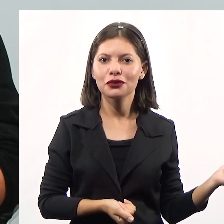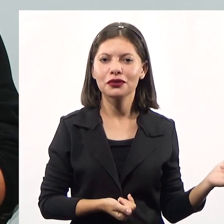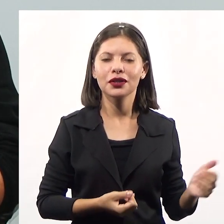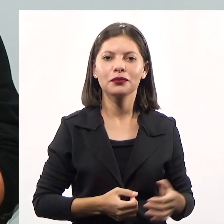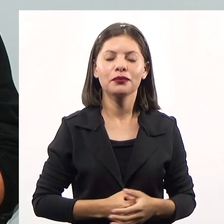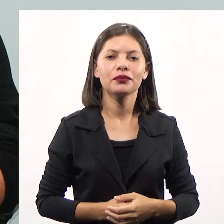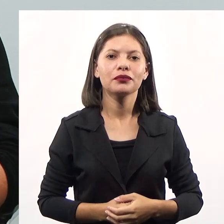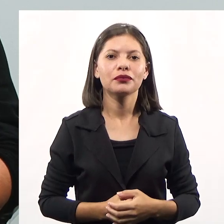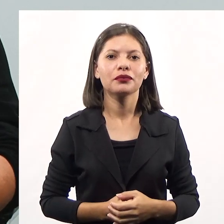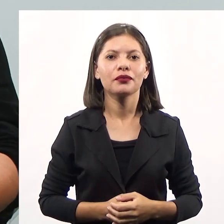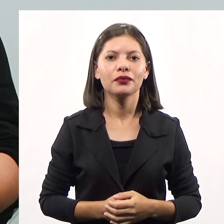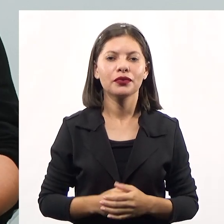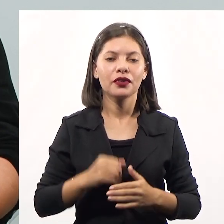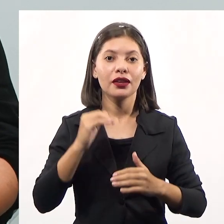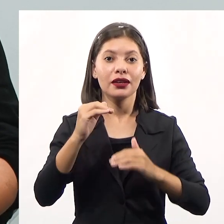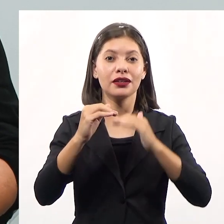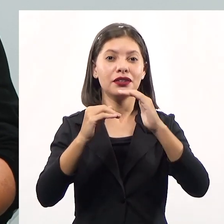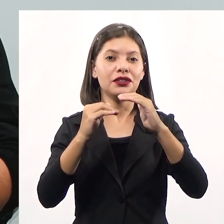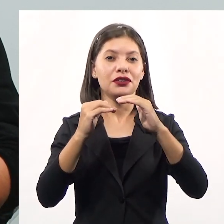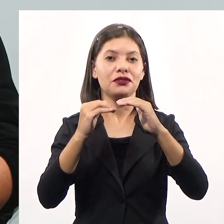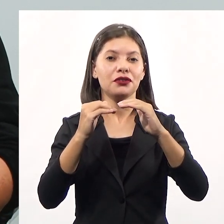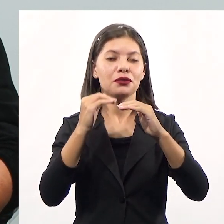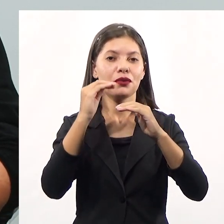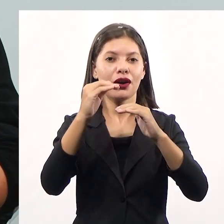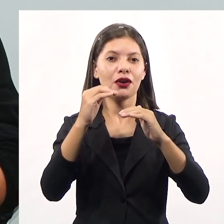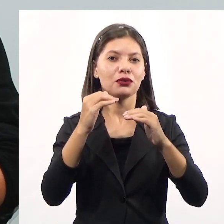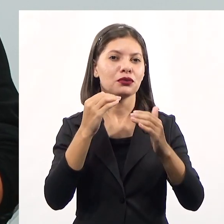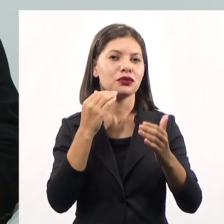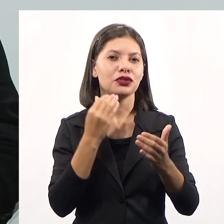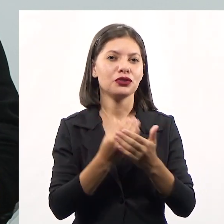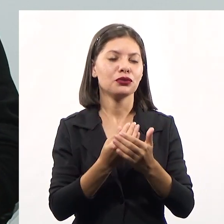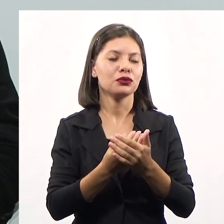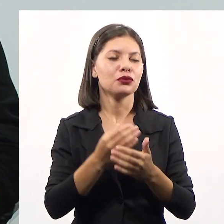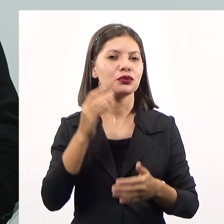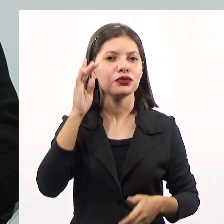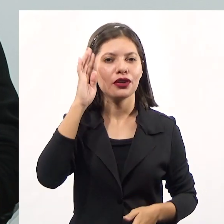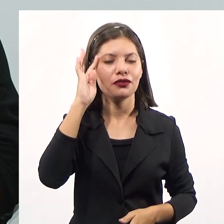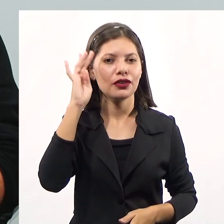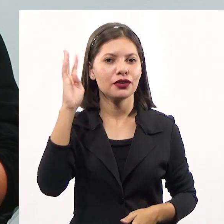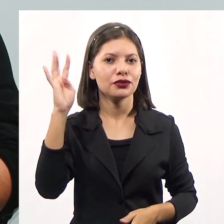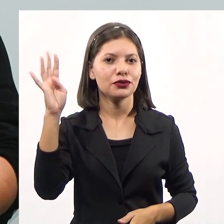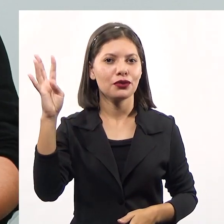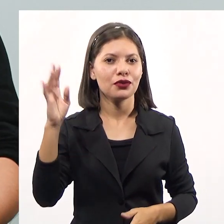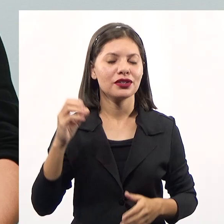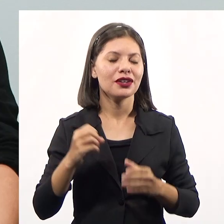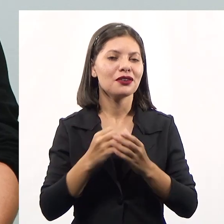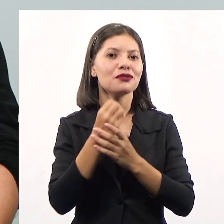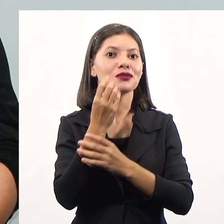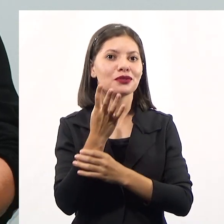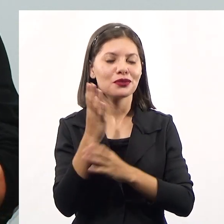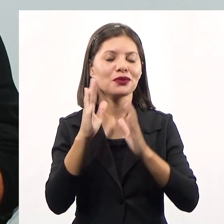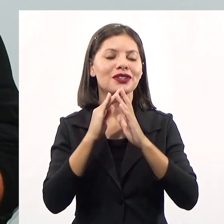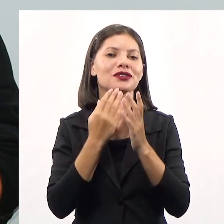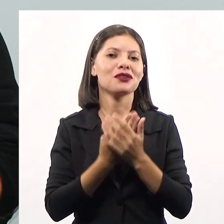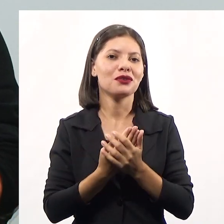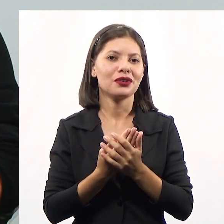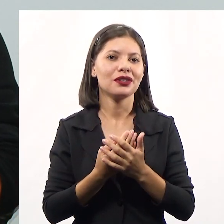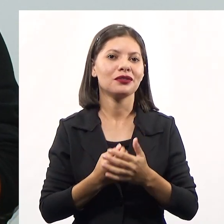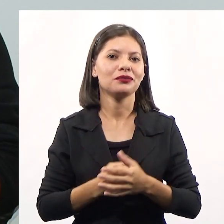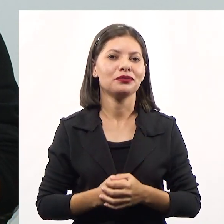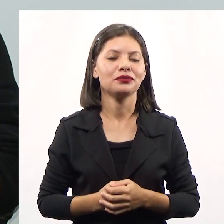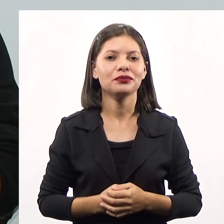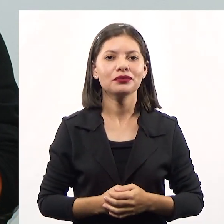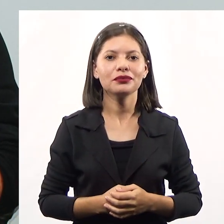não estavam em um nível mais elevado de estudos e de reflexões. Esses iam para a Academia